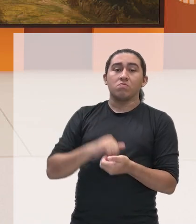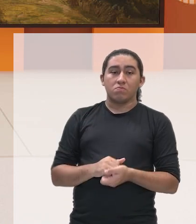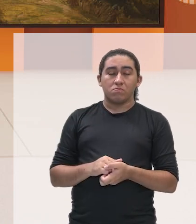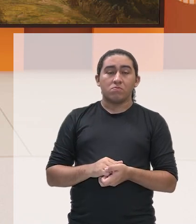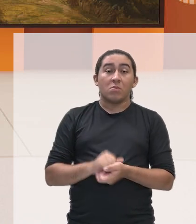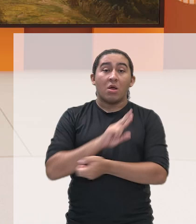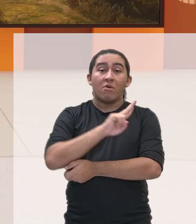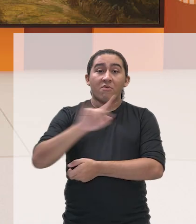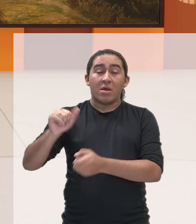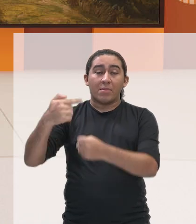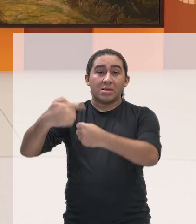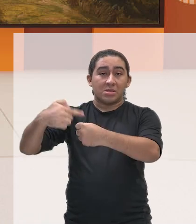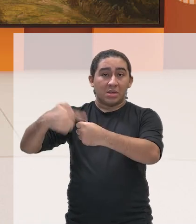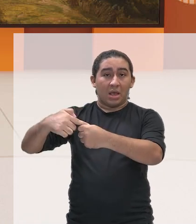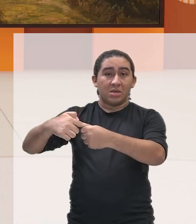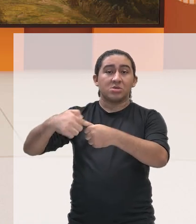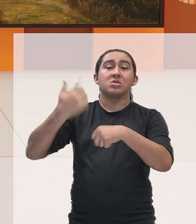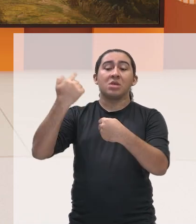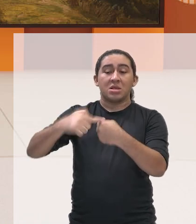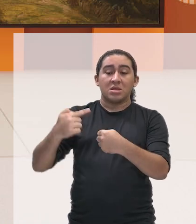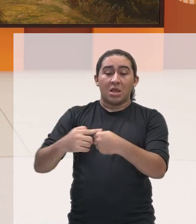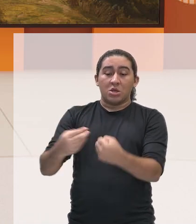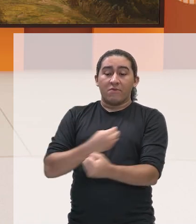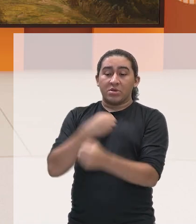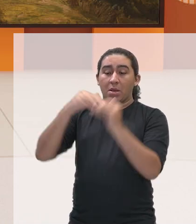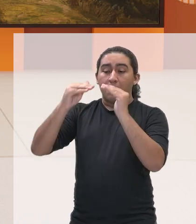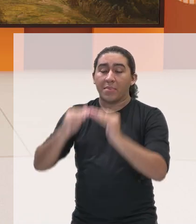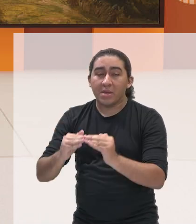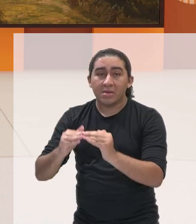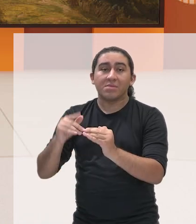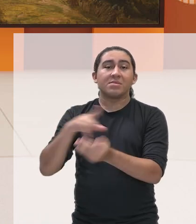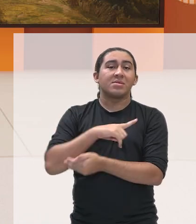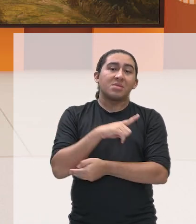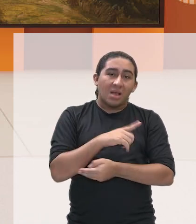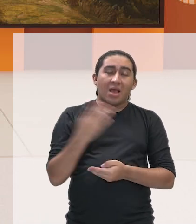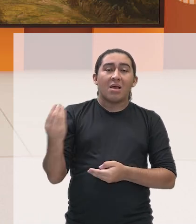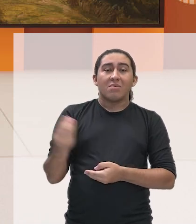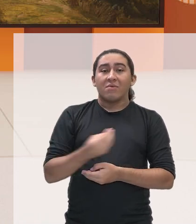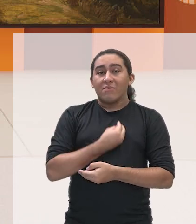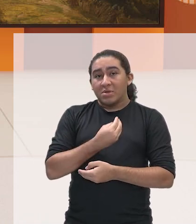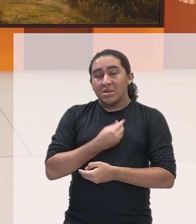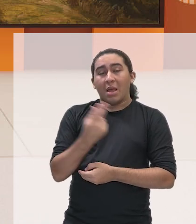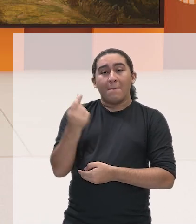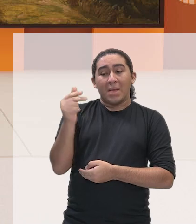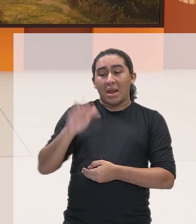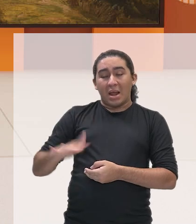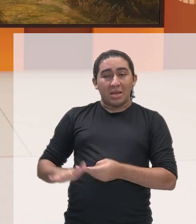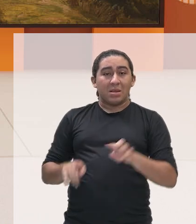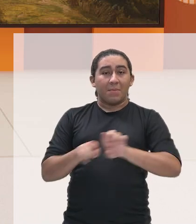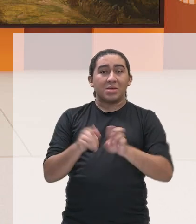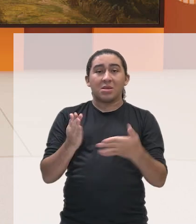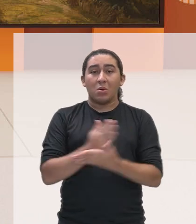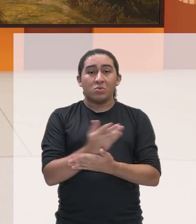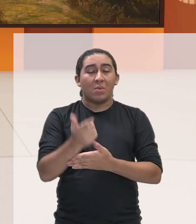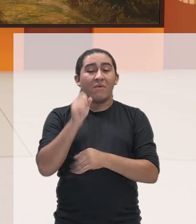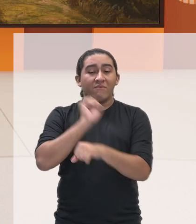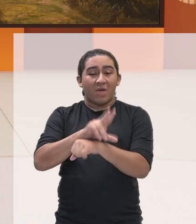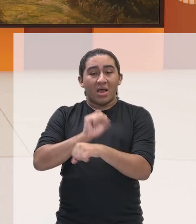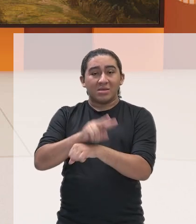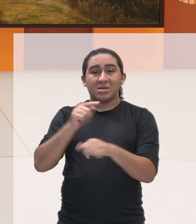para a cidade, e aí na cidade se tornaram mão de obra barata, mas nem todas encontravam emprego. Muitos ficavam